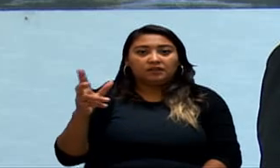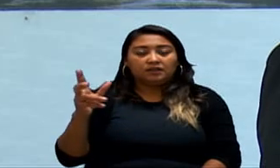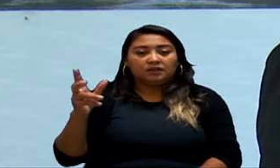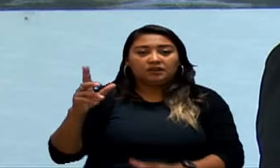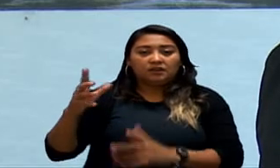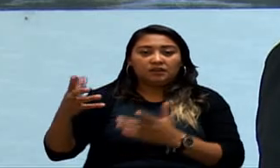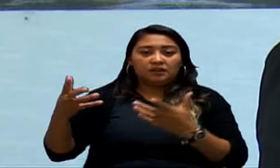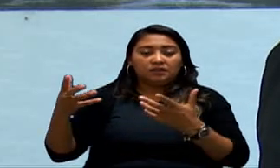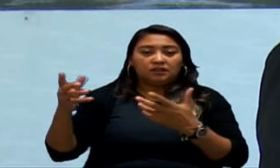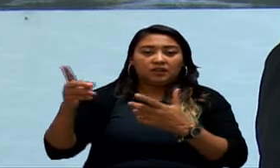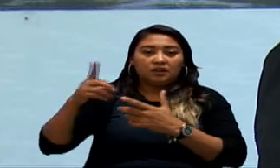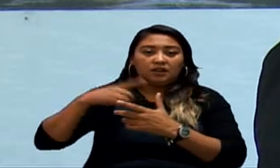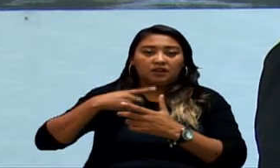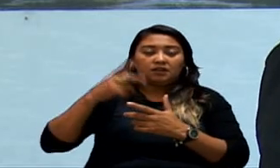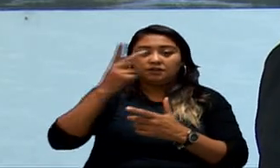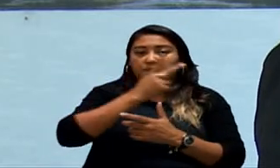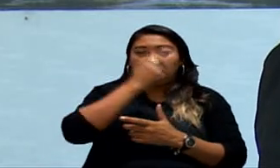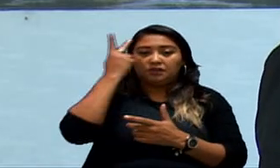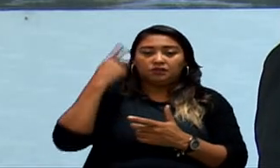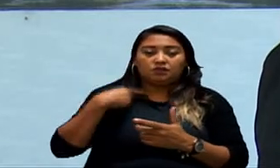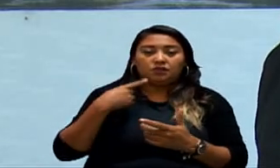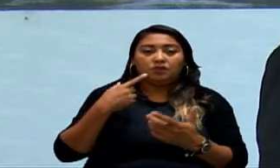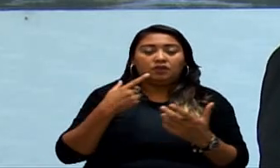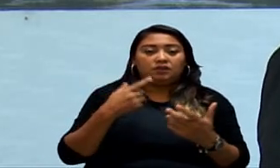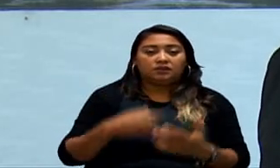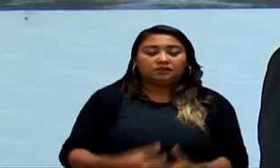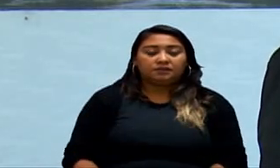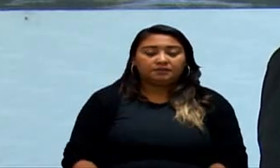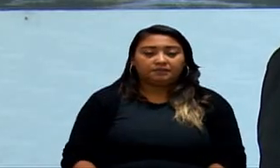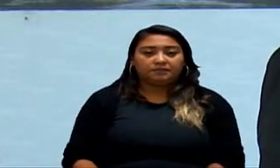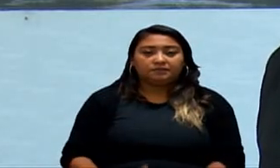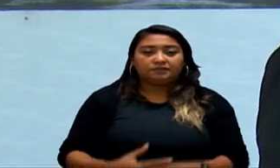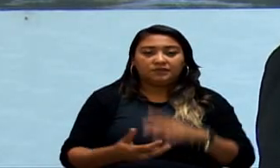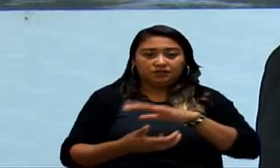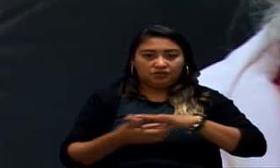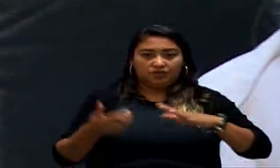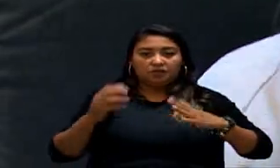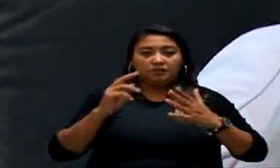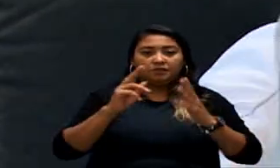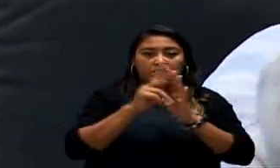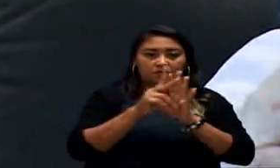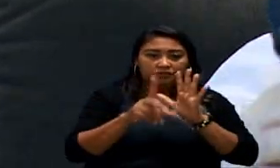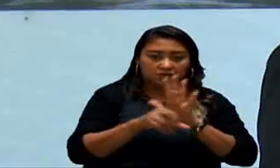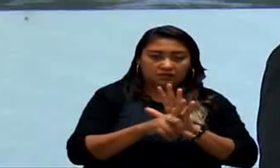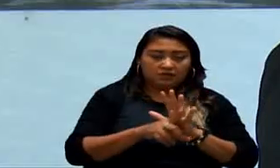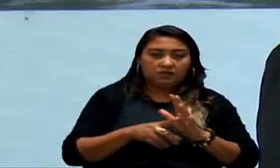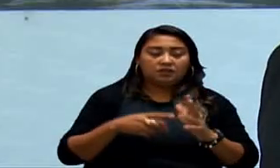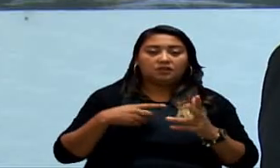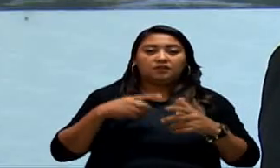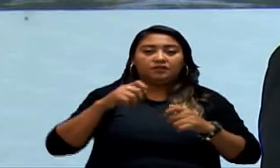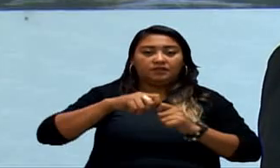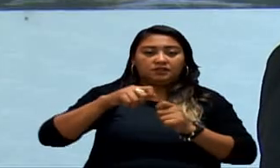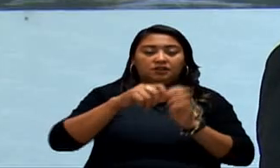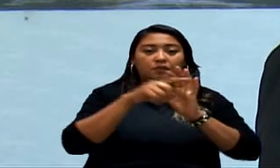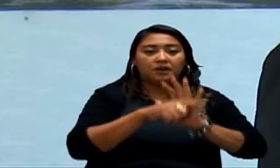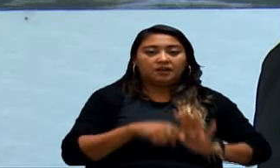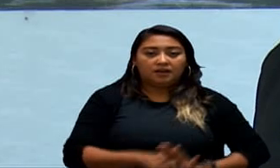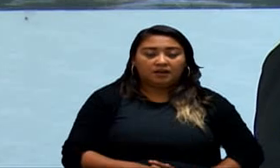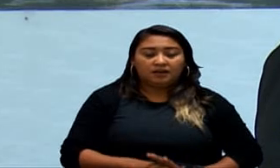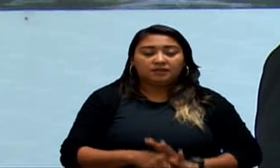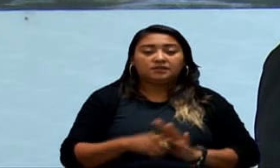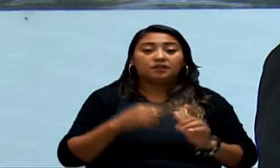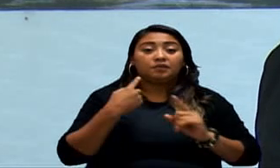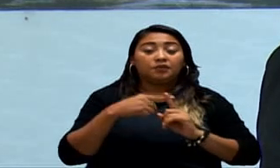que hoje, então? Vai as retirar? Pessoas que nos pré... É? O senhor vai retirar o projeto? Vou retirar o projeto, vou fazer uma análise,